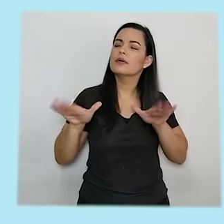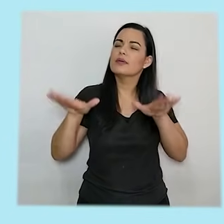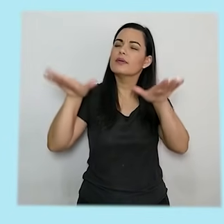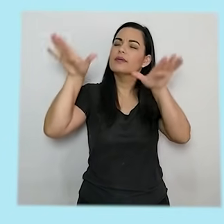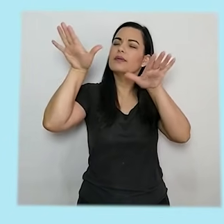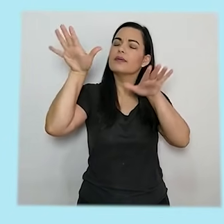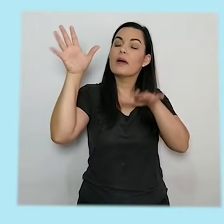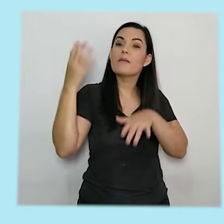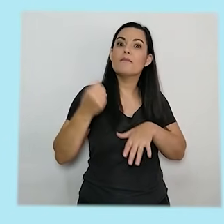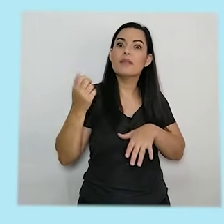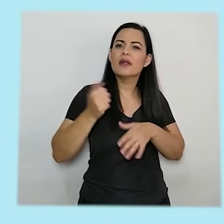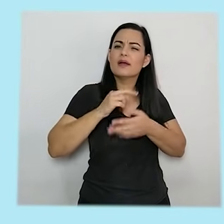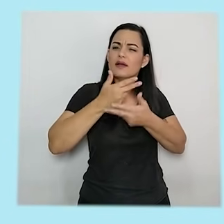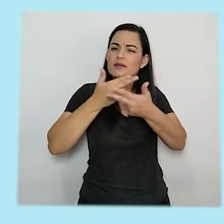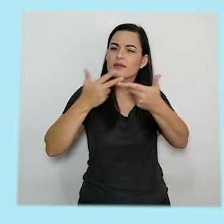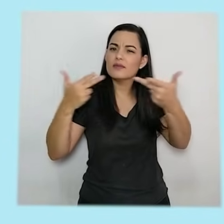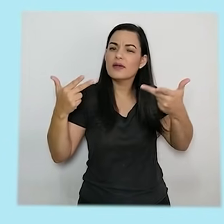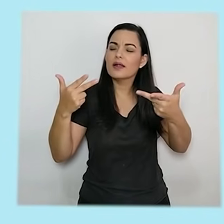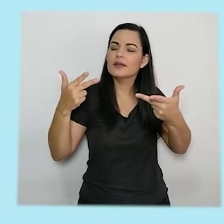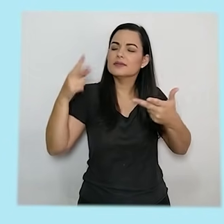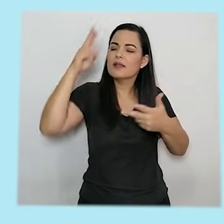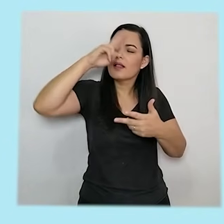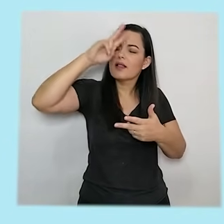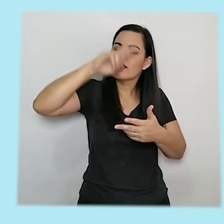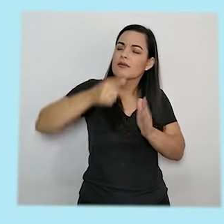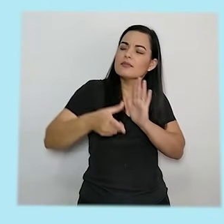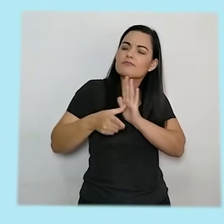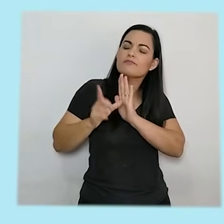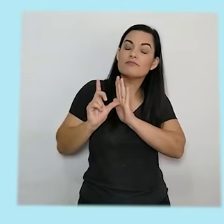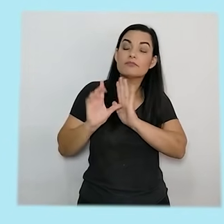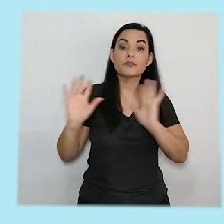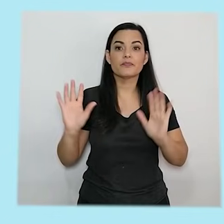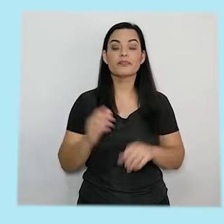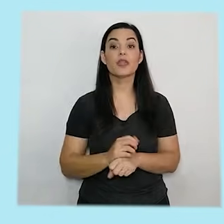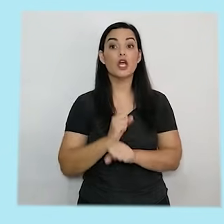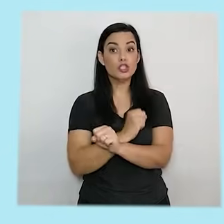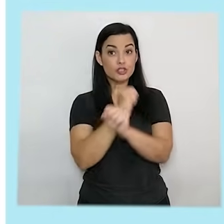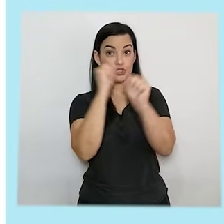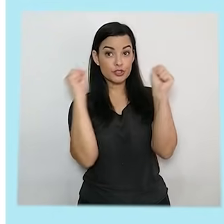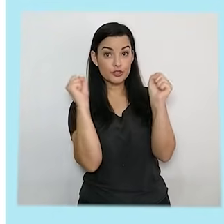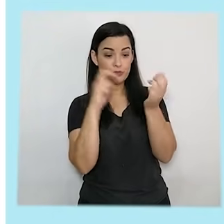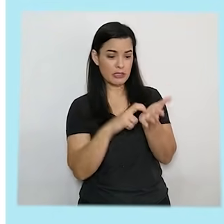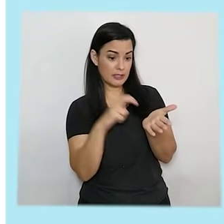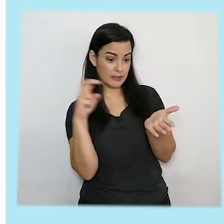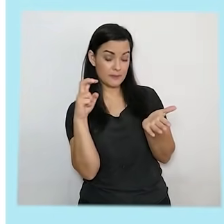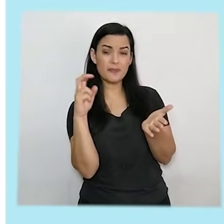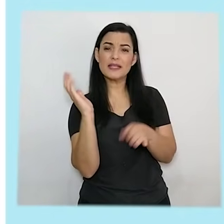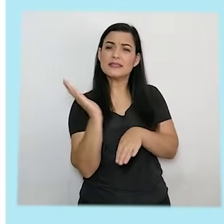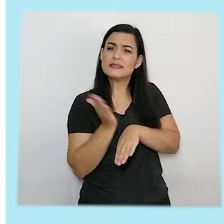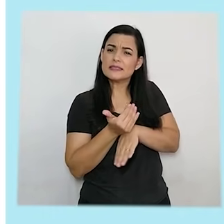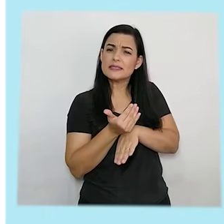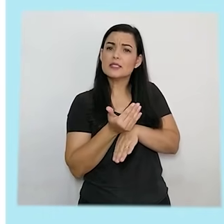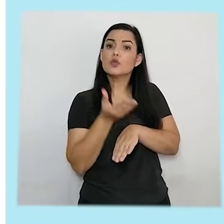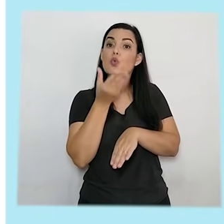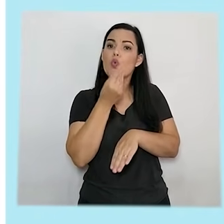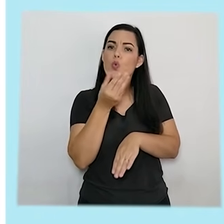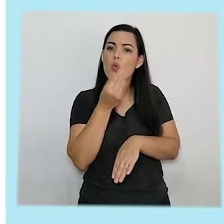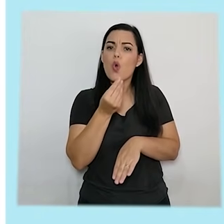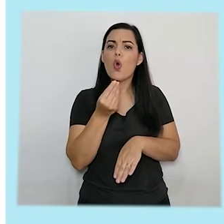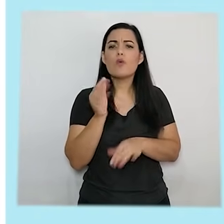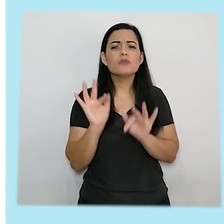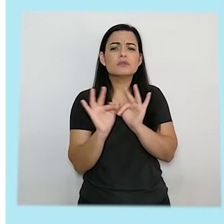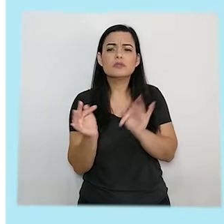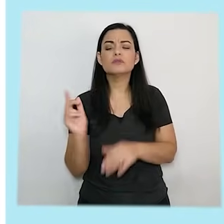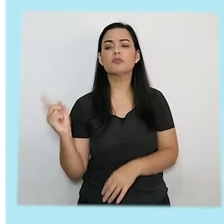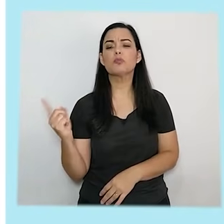grandes aves brancas. Na manhã seguinte, bem cedo, um camponês que passava por